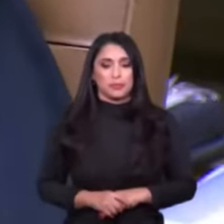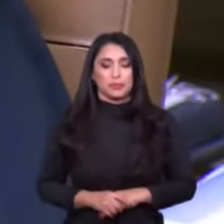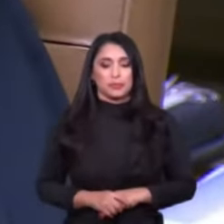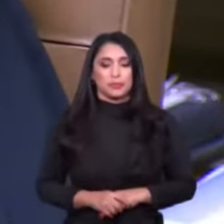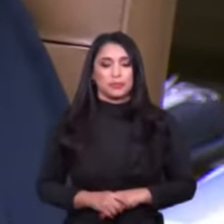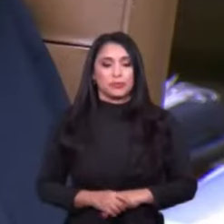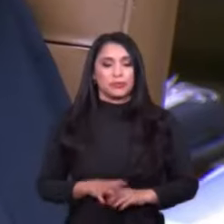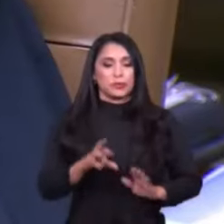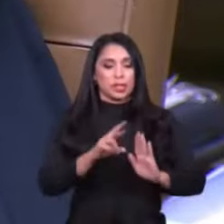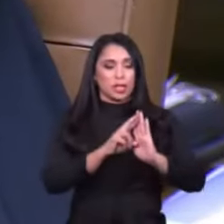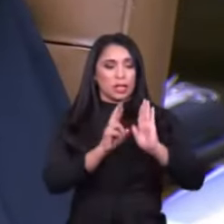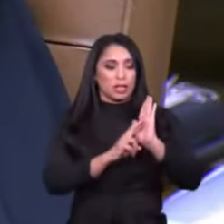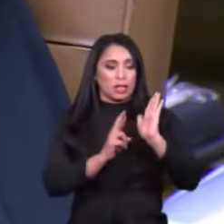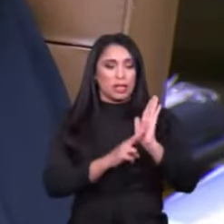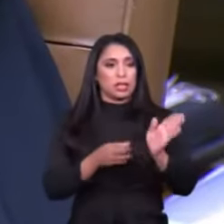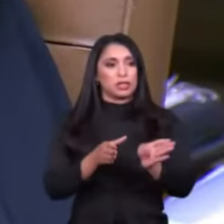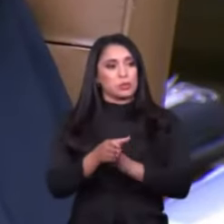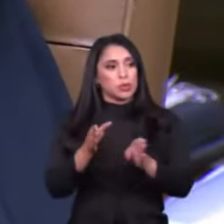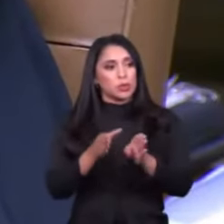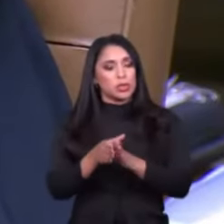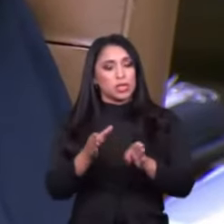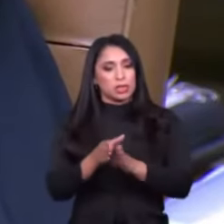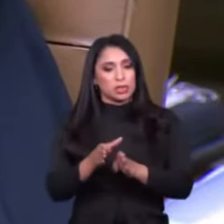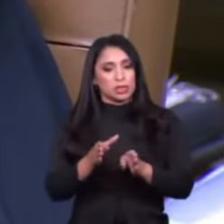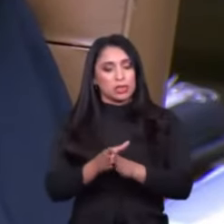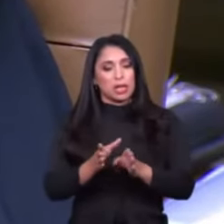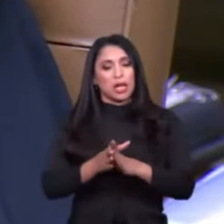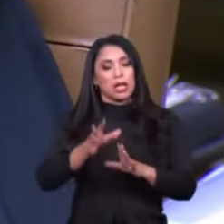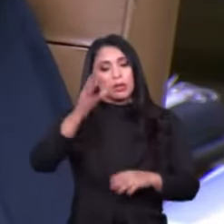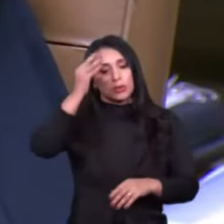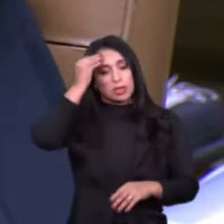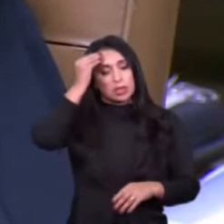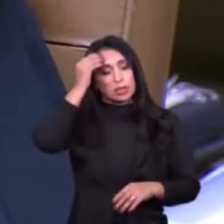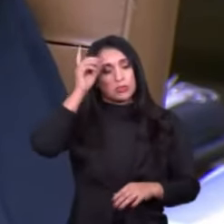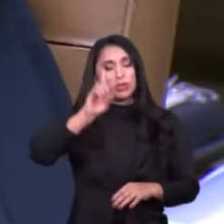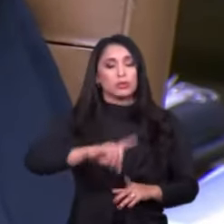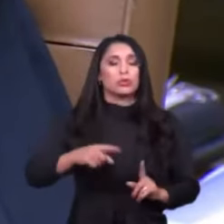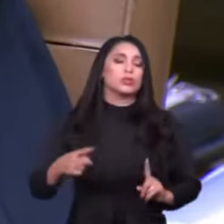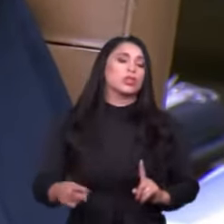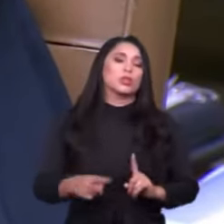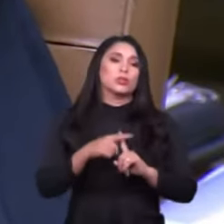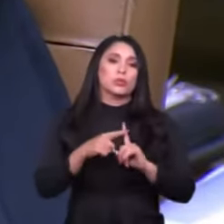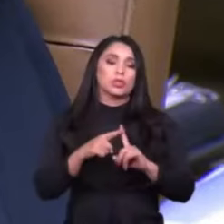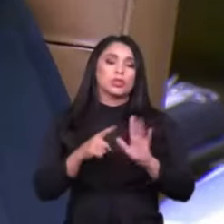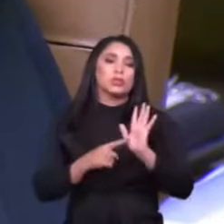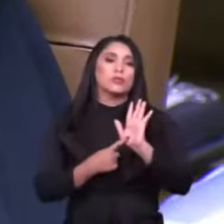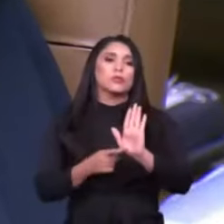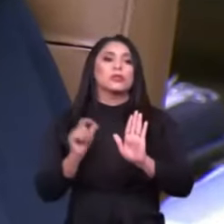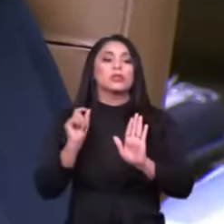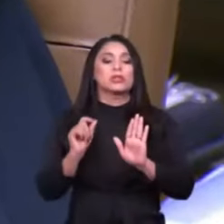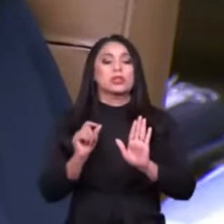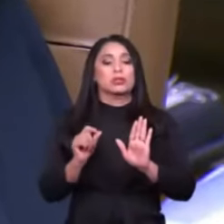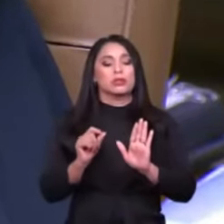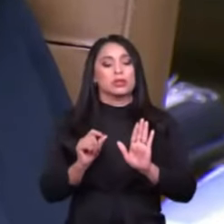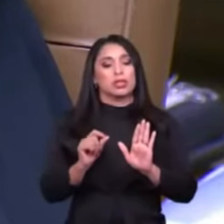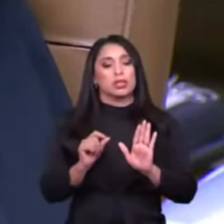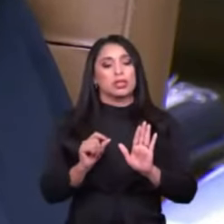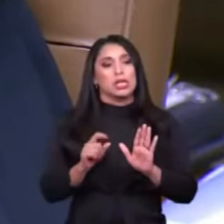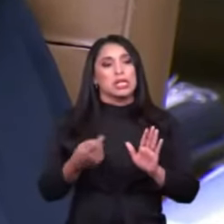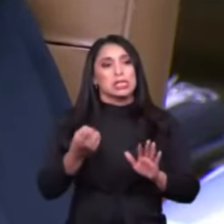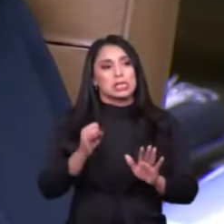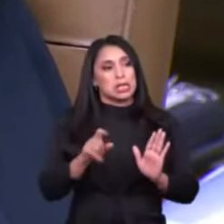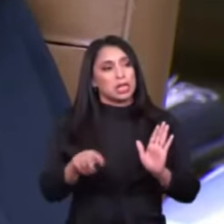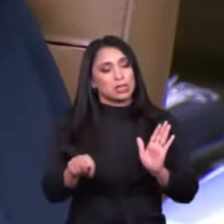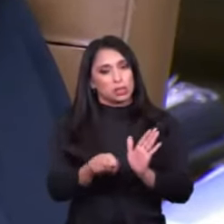balizas para orientar atividades de interpretação e aplicação do direito positivo, estabelecendo que, para determinar se a droga se